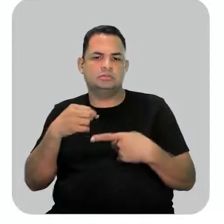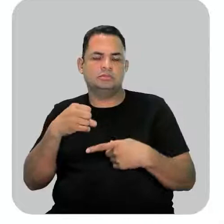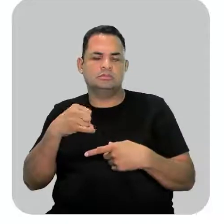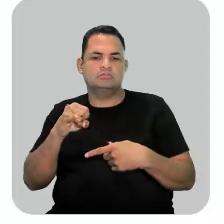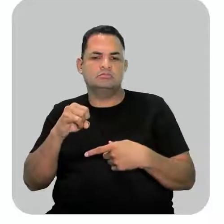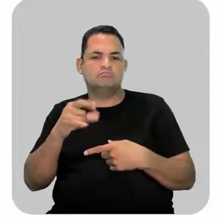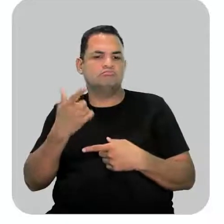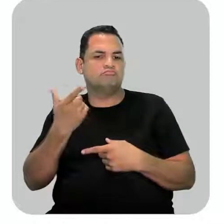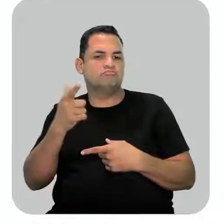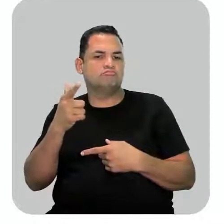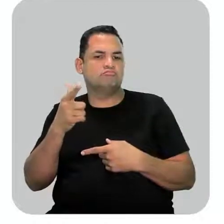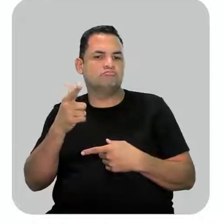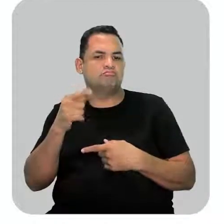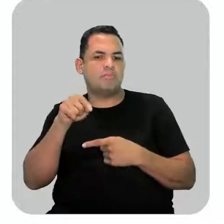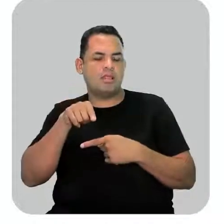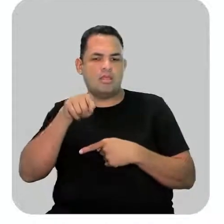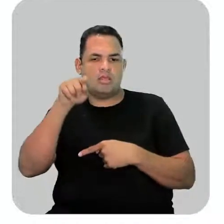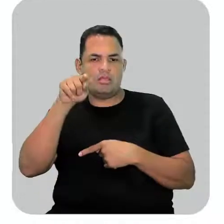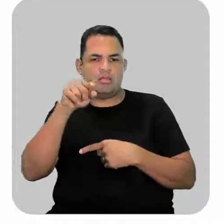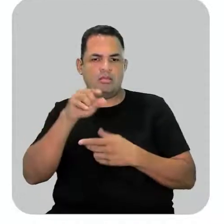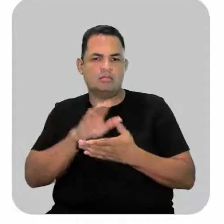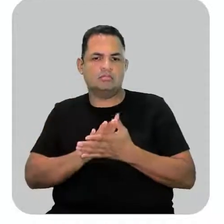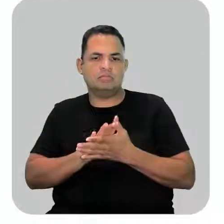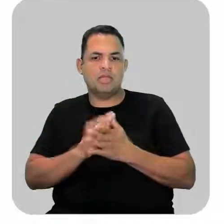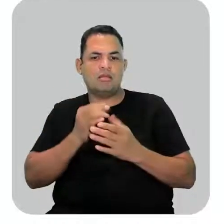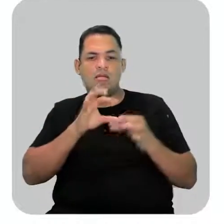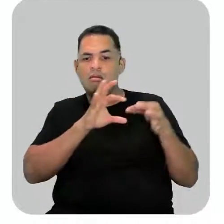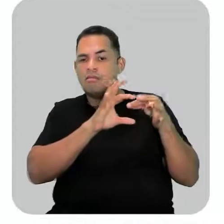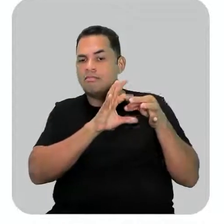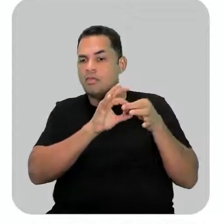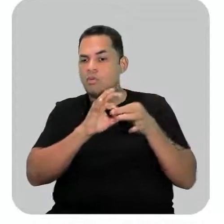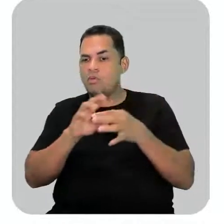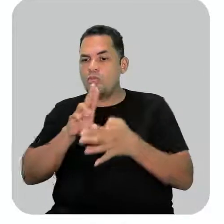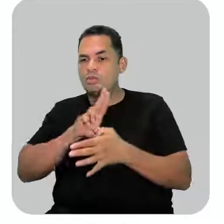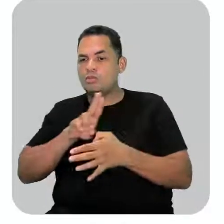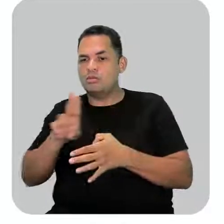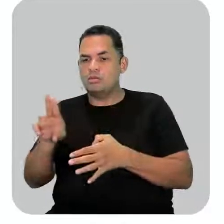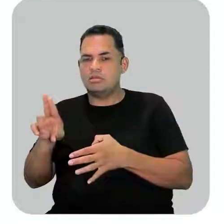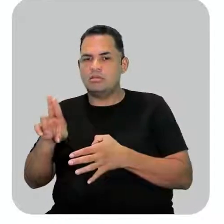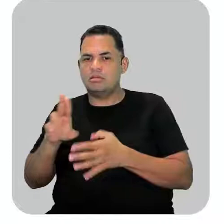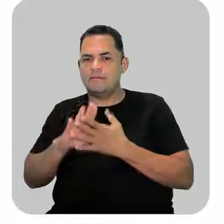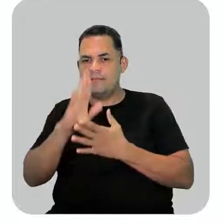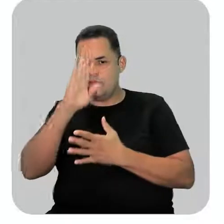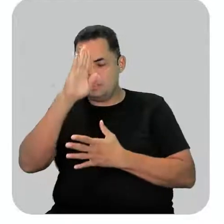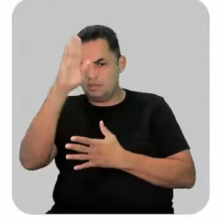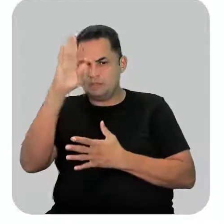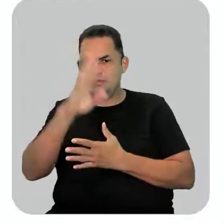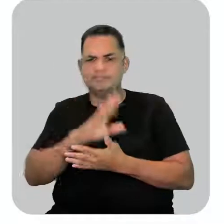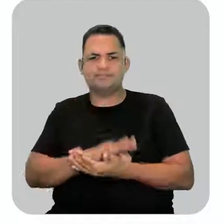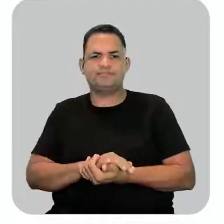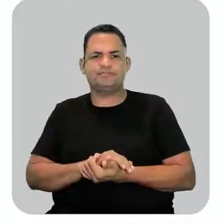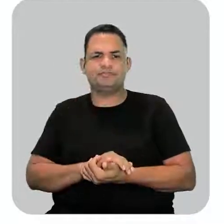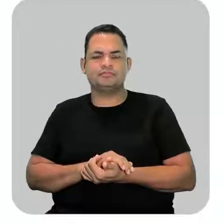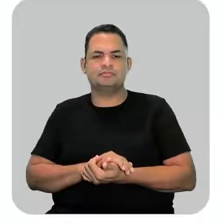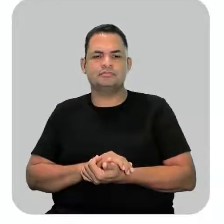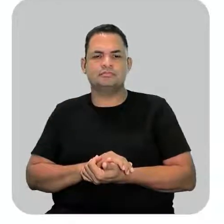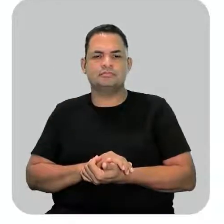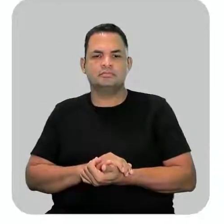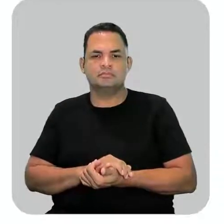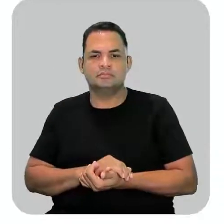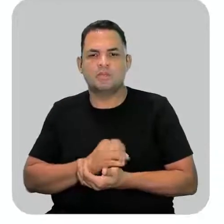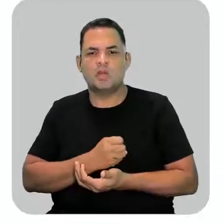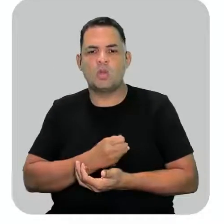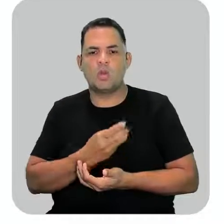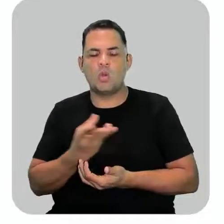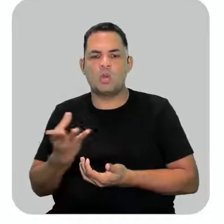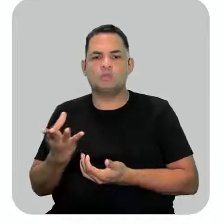mais nenhuma ramificação, eu vou dar o nome da minha cadeia principal, que é essa daqui, ó. Vou contar